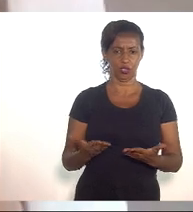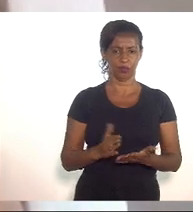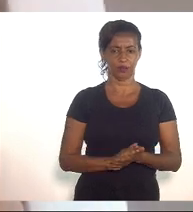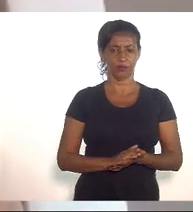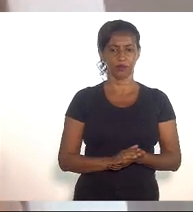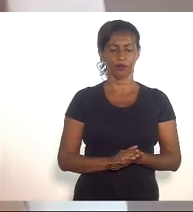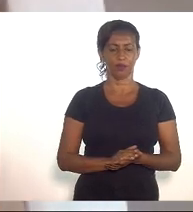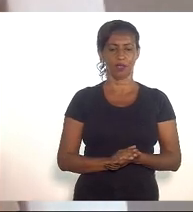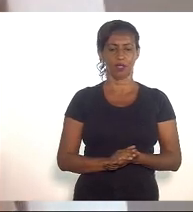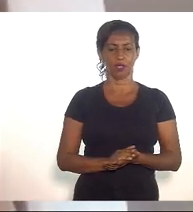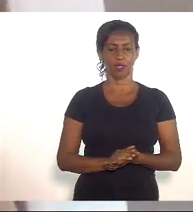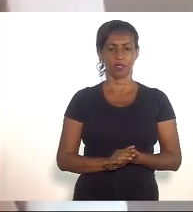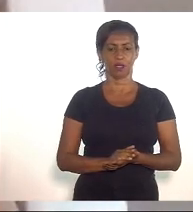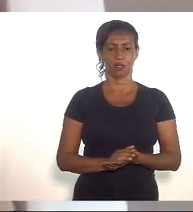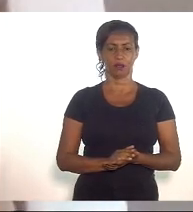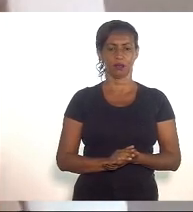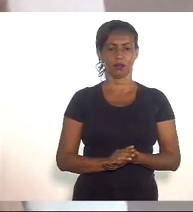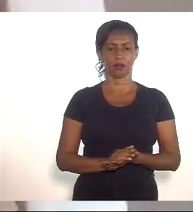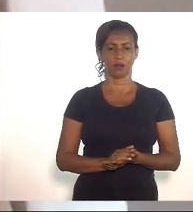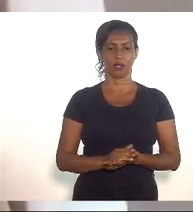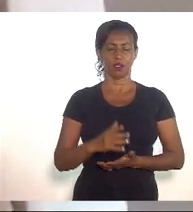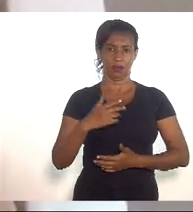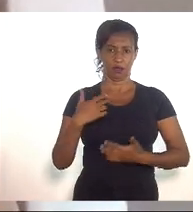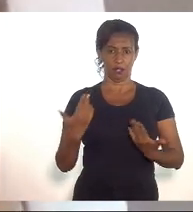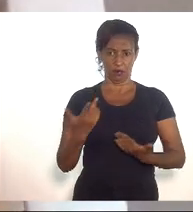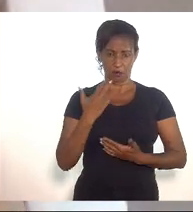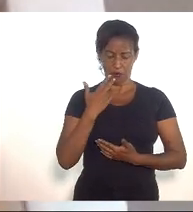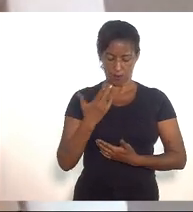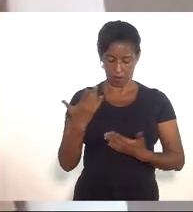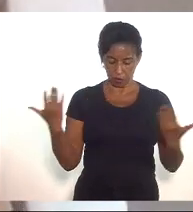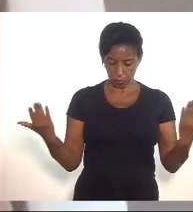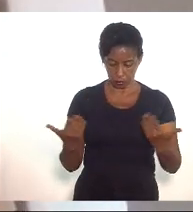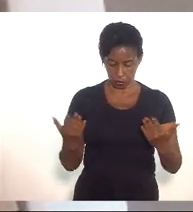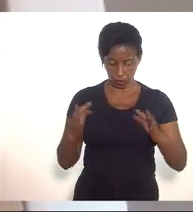Eu digo isso porque todos os senhores sabem.